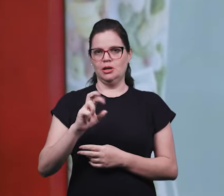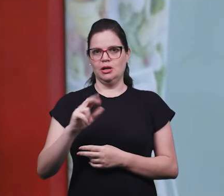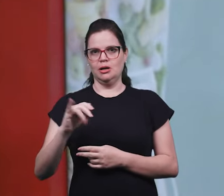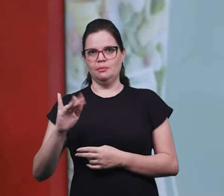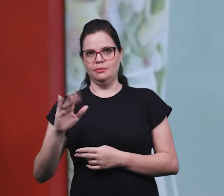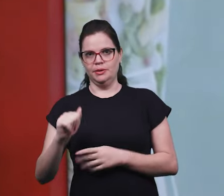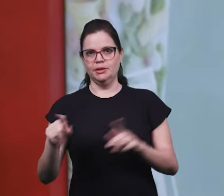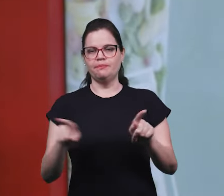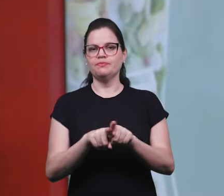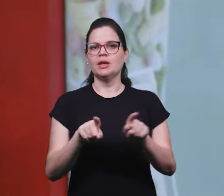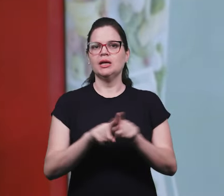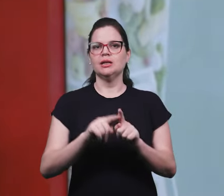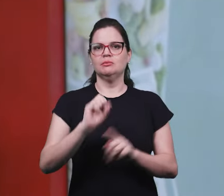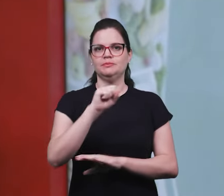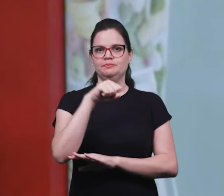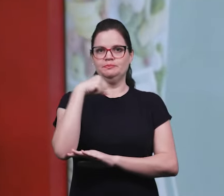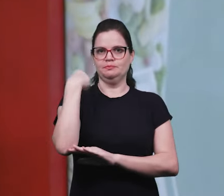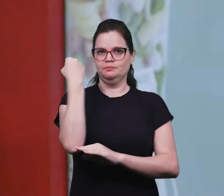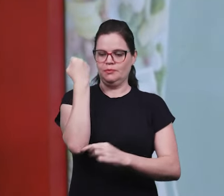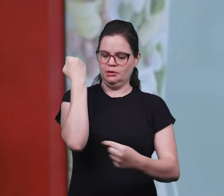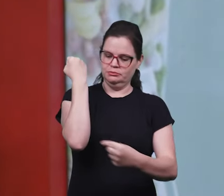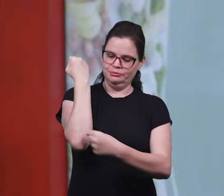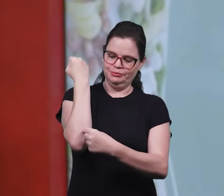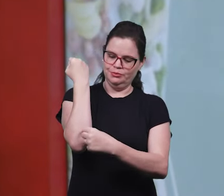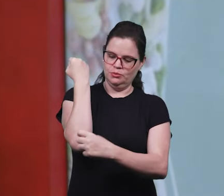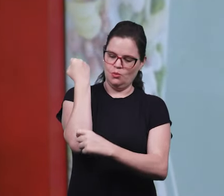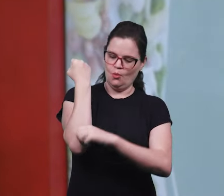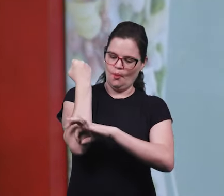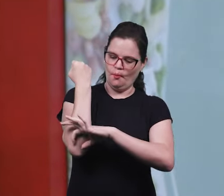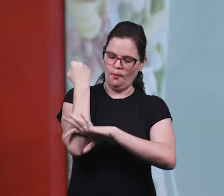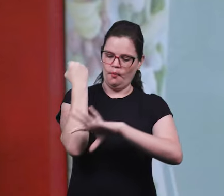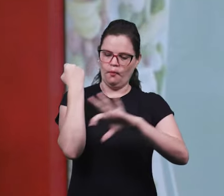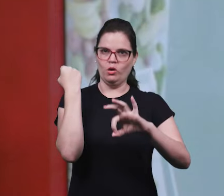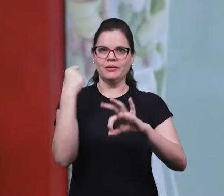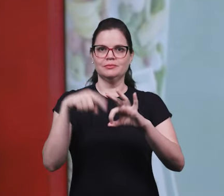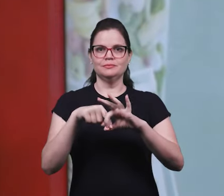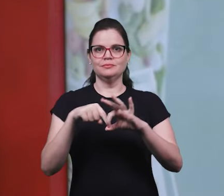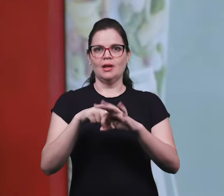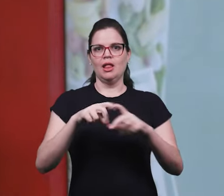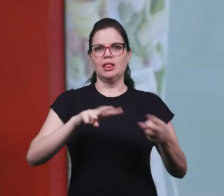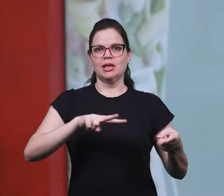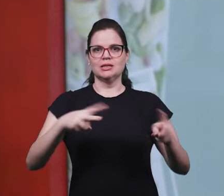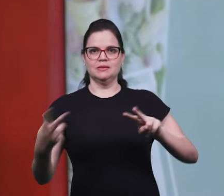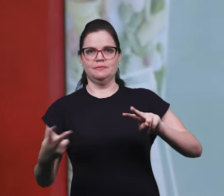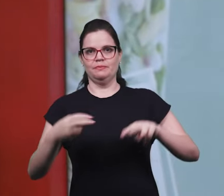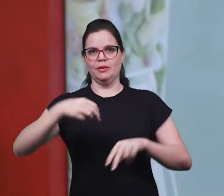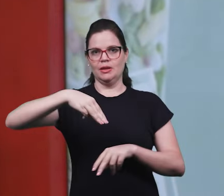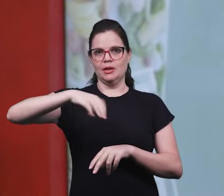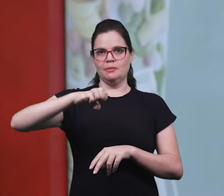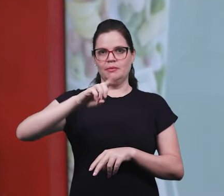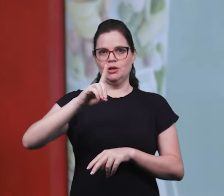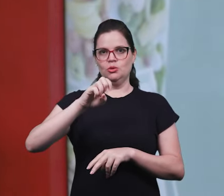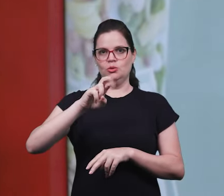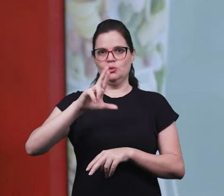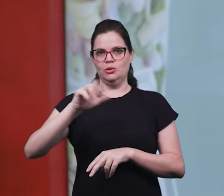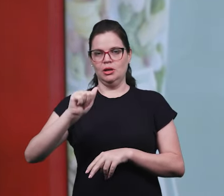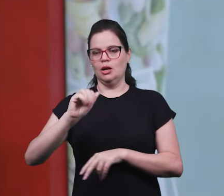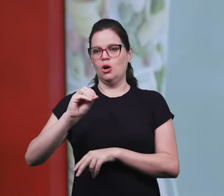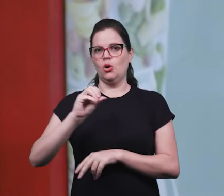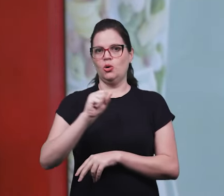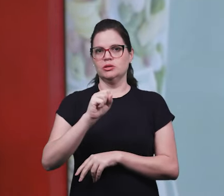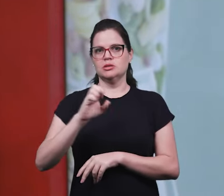ao receber o diagnóstico a gente tem que pensar também que já existem tratamentos e tratamentos avançados inclusive